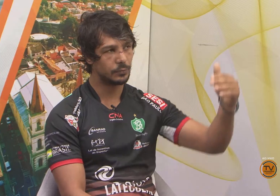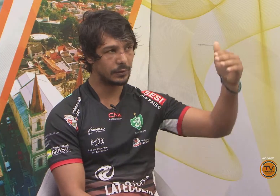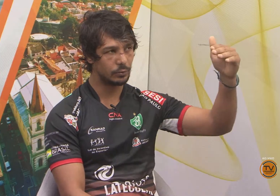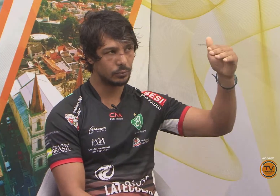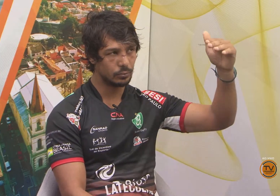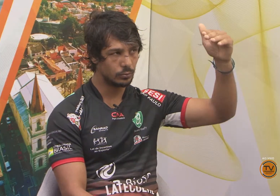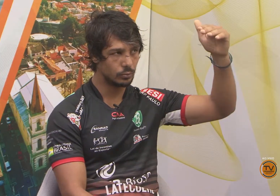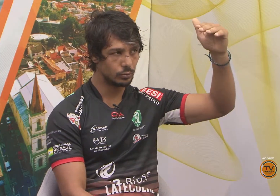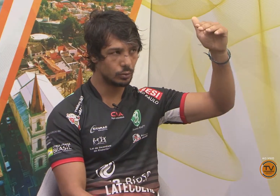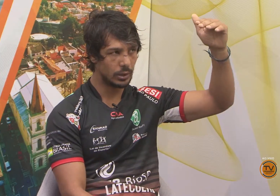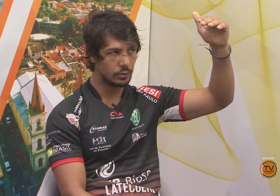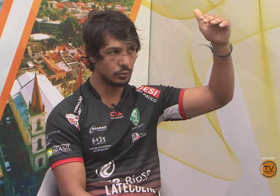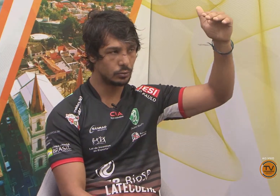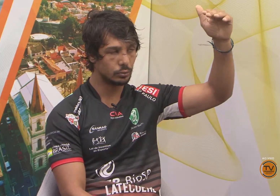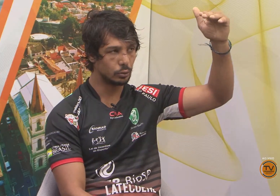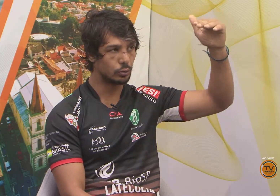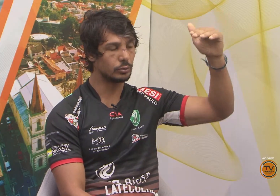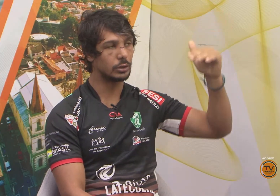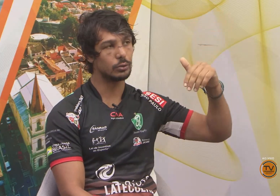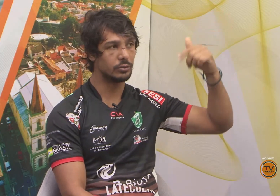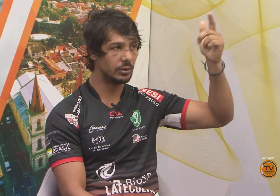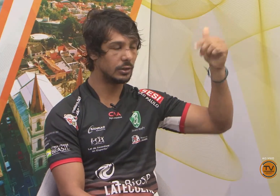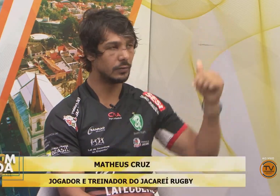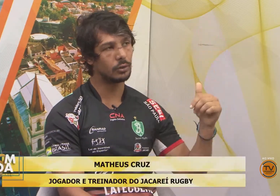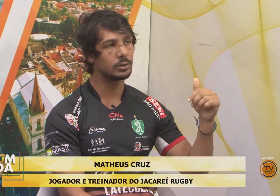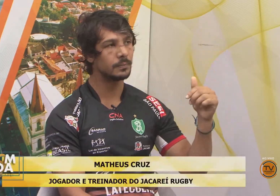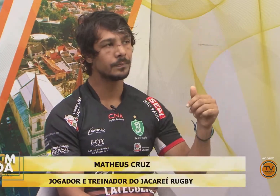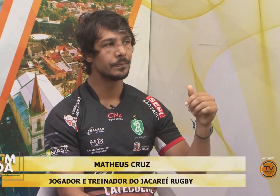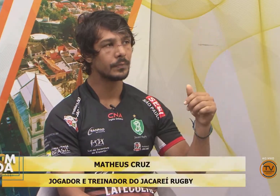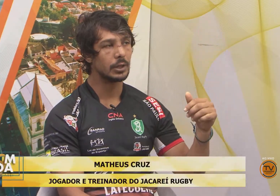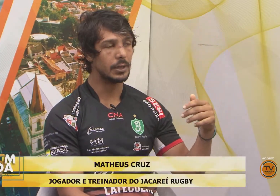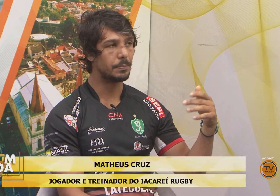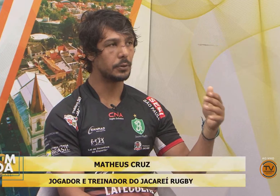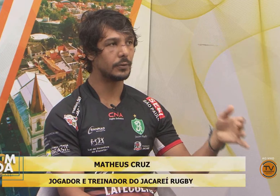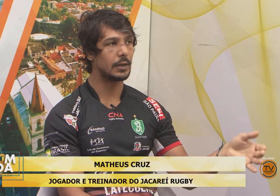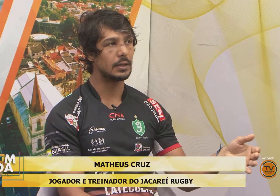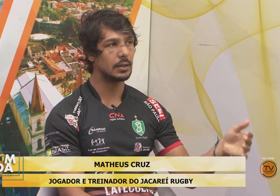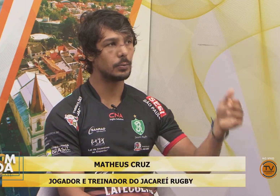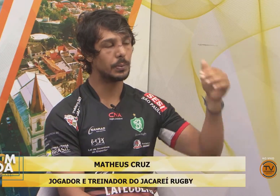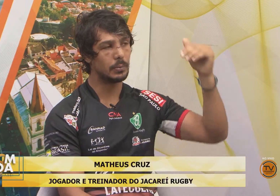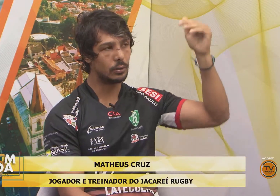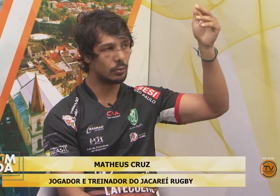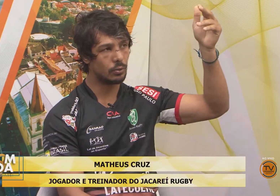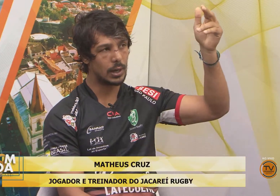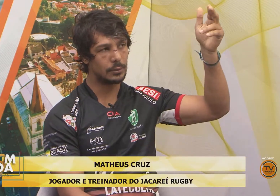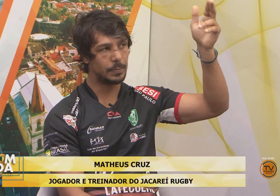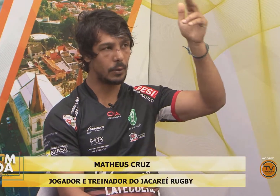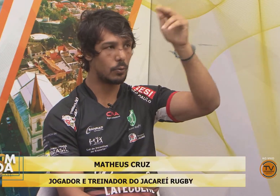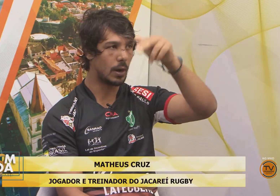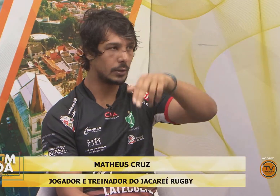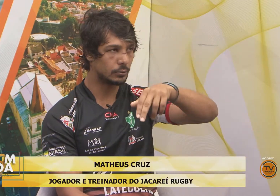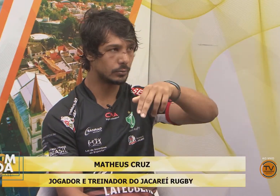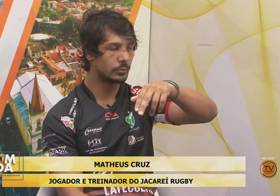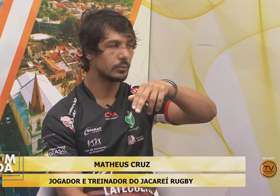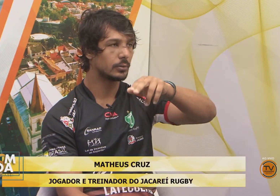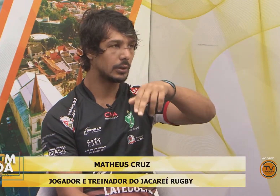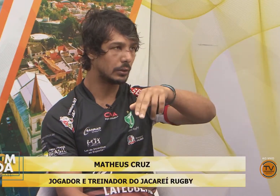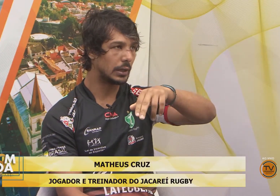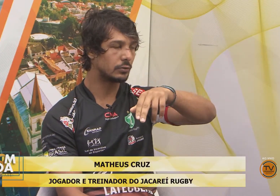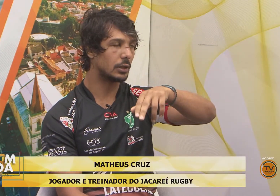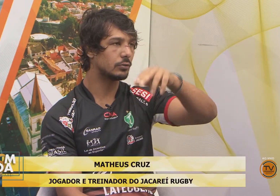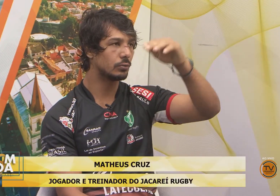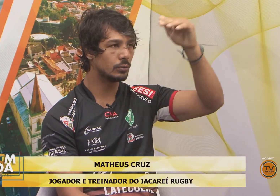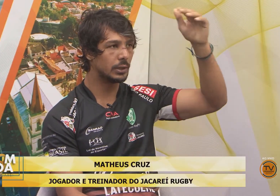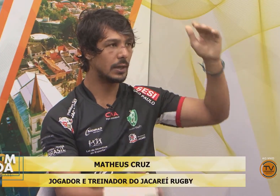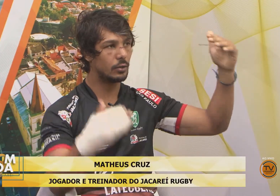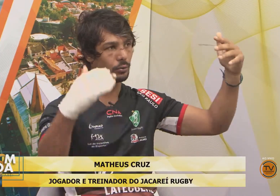As equipes fazem um jogo todos contra todos, ida e volta. E depois aí o primeiro colocado pega o quarto